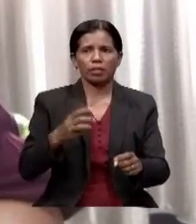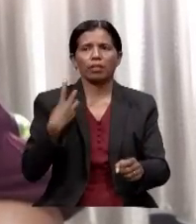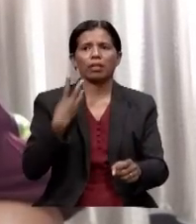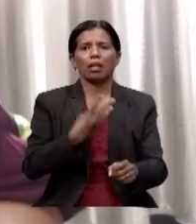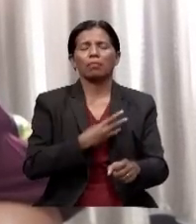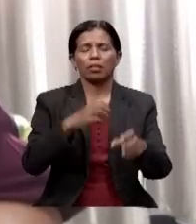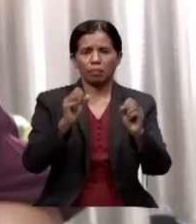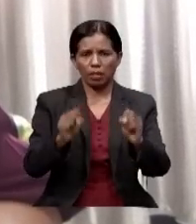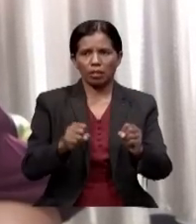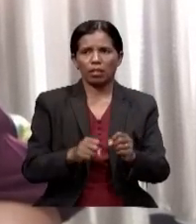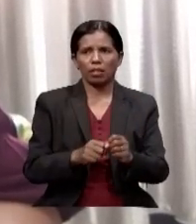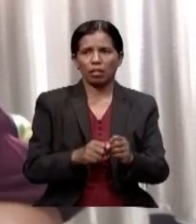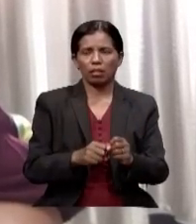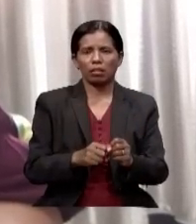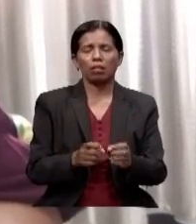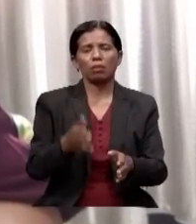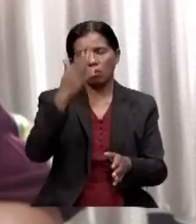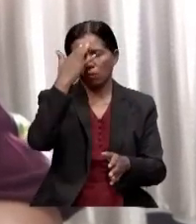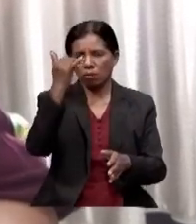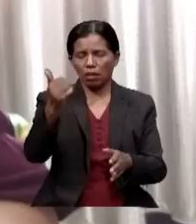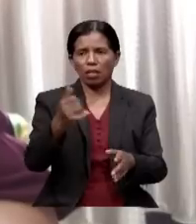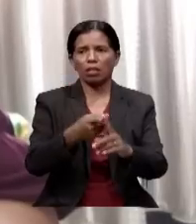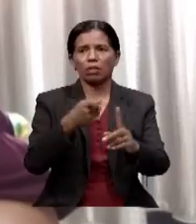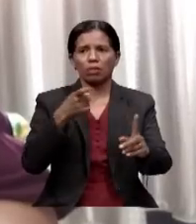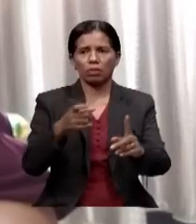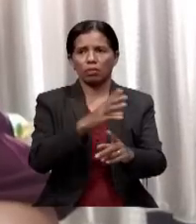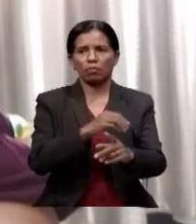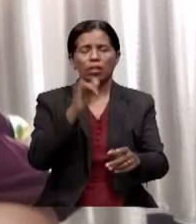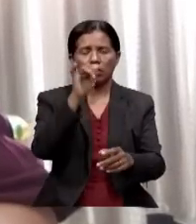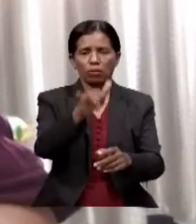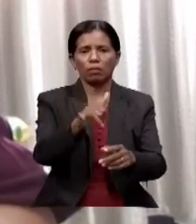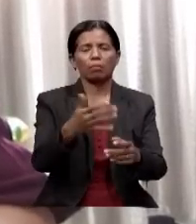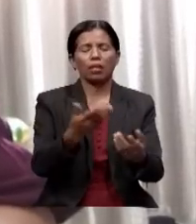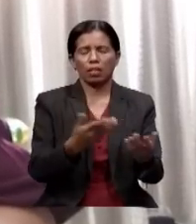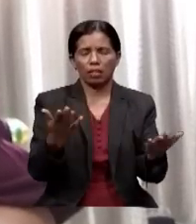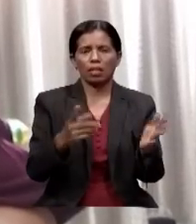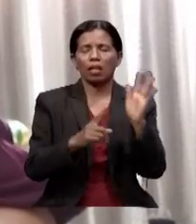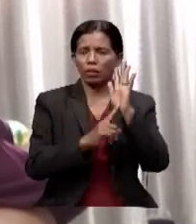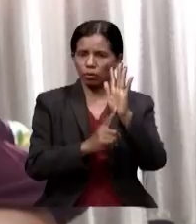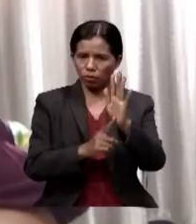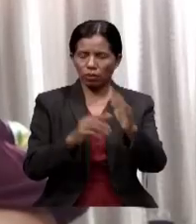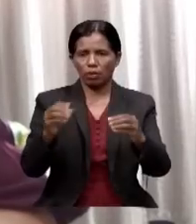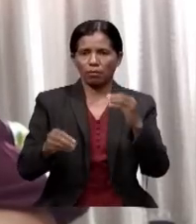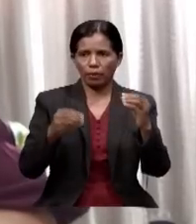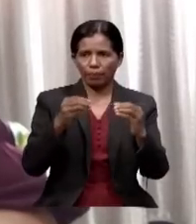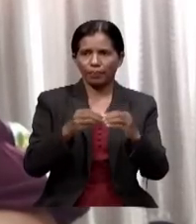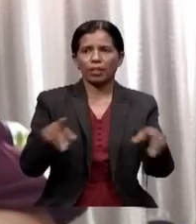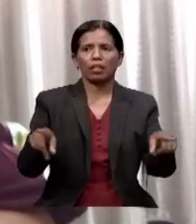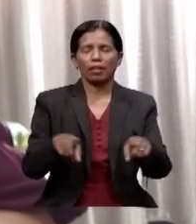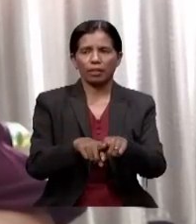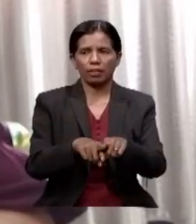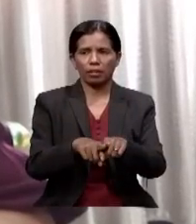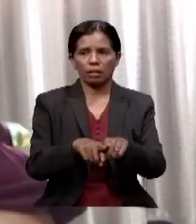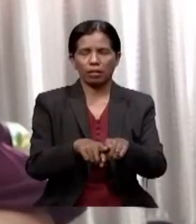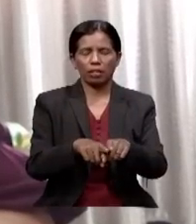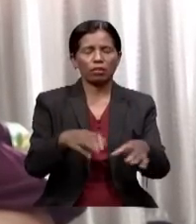bele, né? Nu sa mai intervenção o CB. Ai tara clara mele tumba na ba. Ne ha turu kata. Hanesta fil fale minimiza